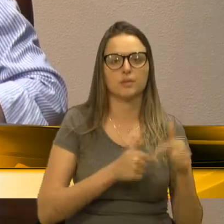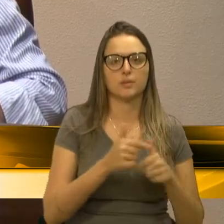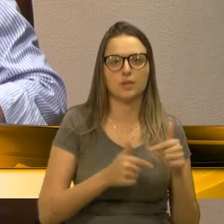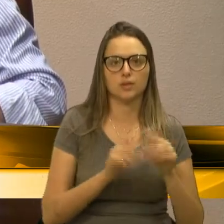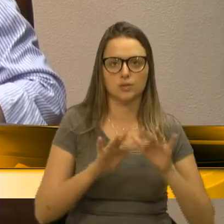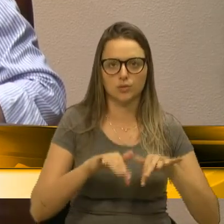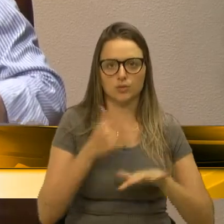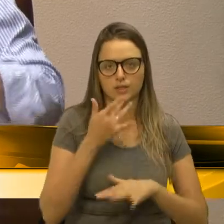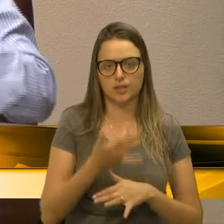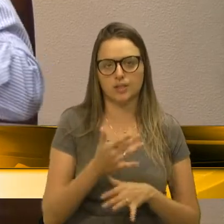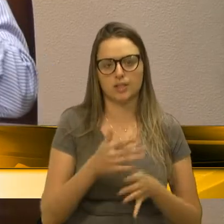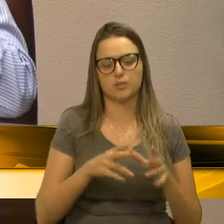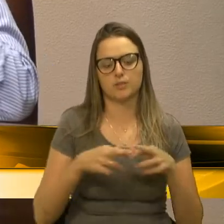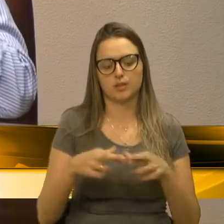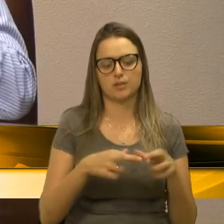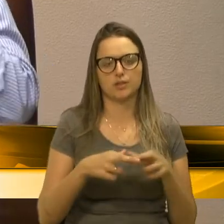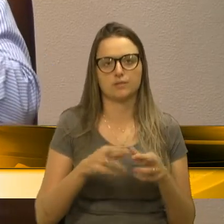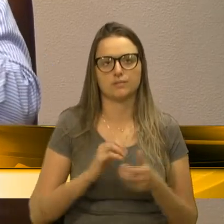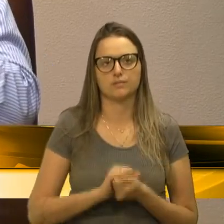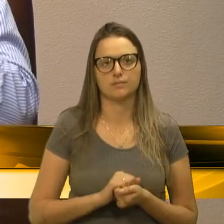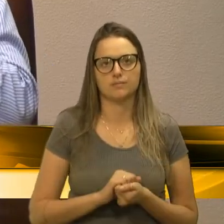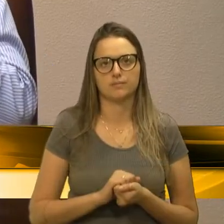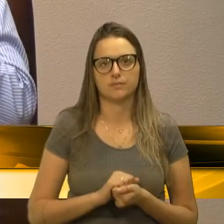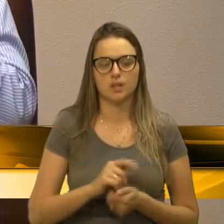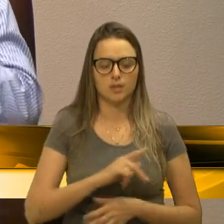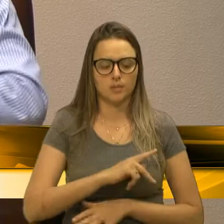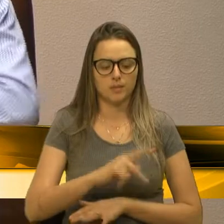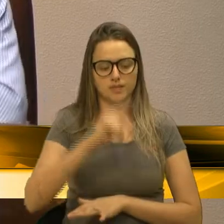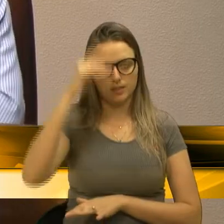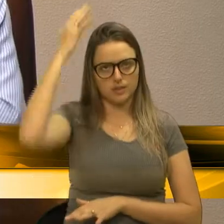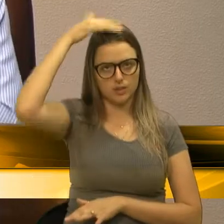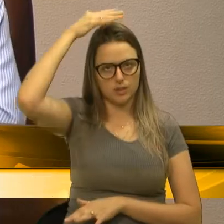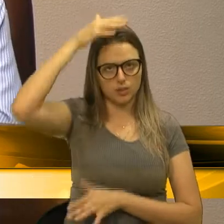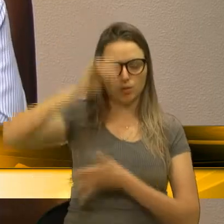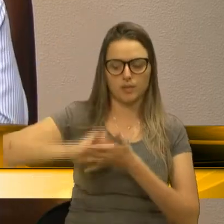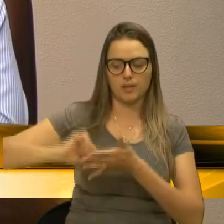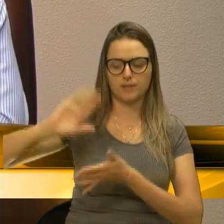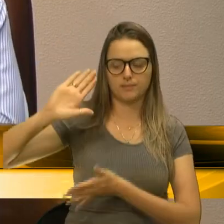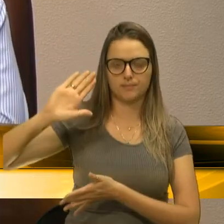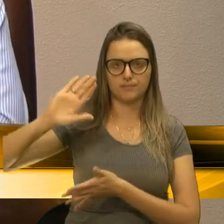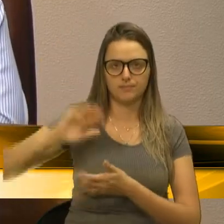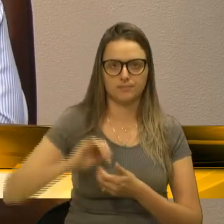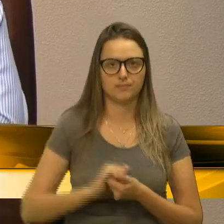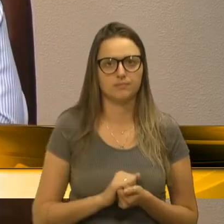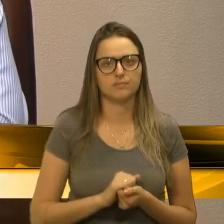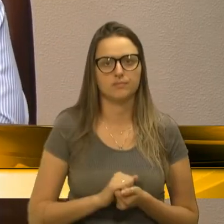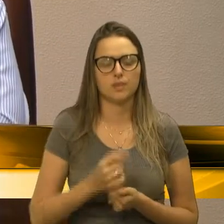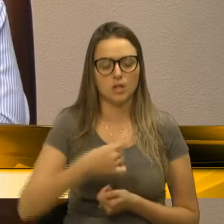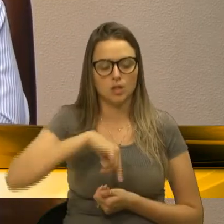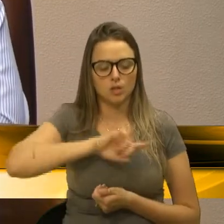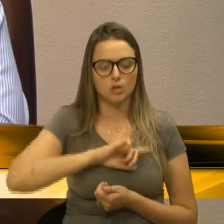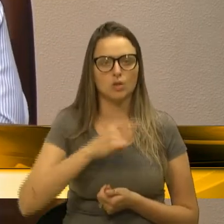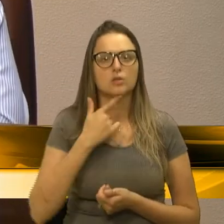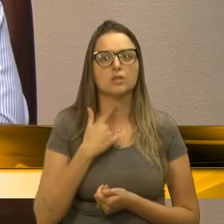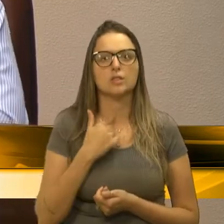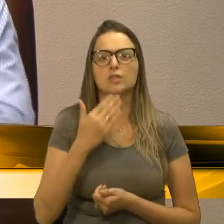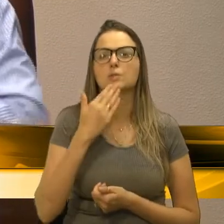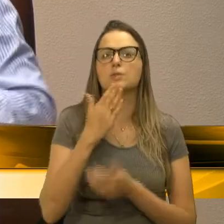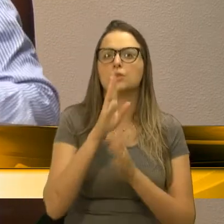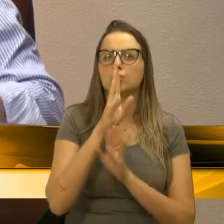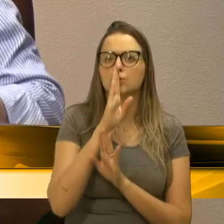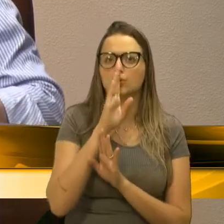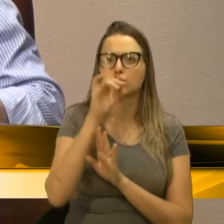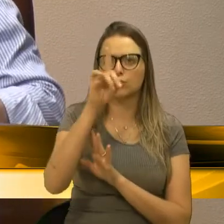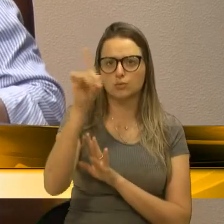tarde, para essa região. O presidente é o seu Tomé. Uma questão de ordem. A gente gostaria de pedir silêncio no auditório para